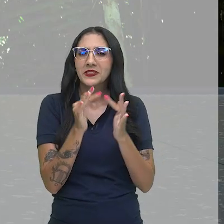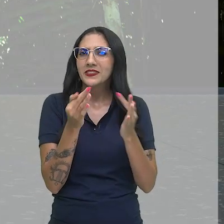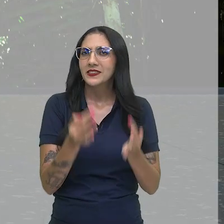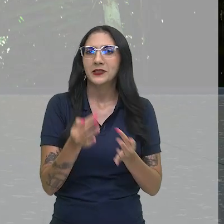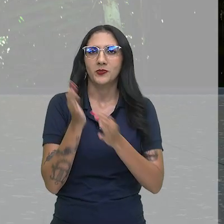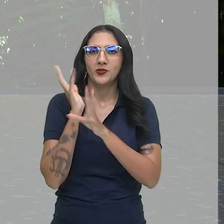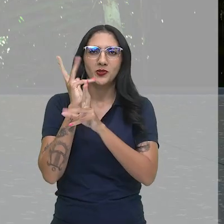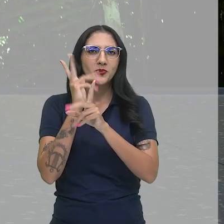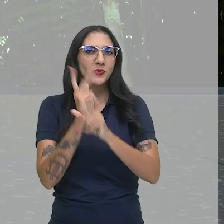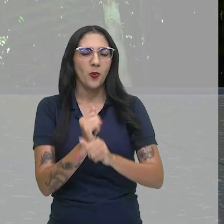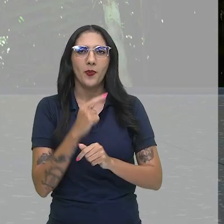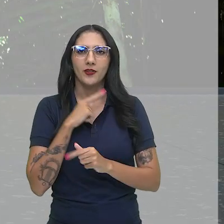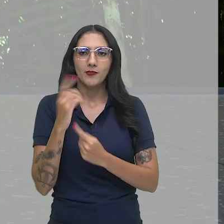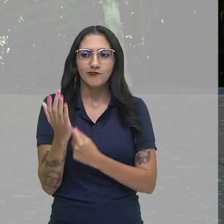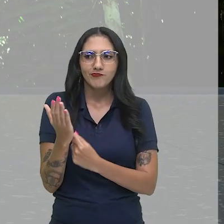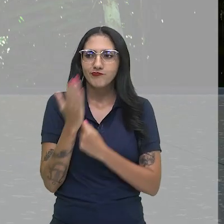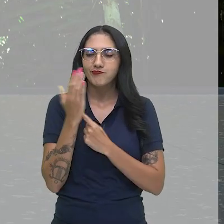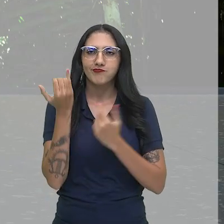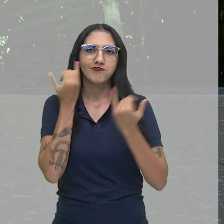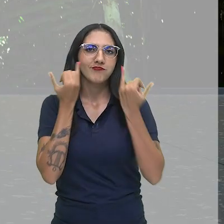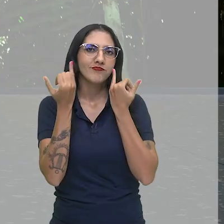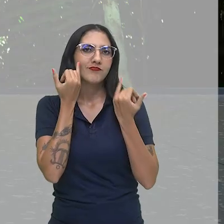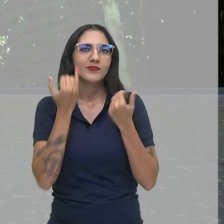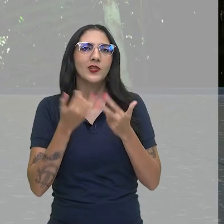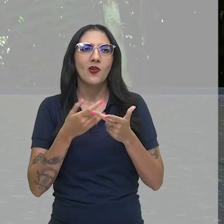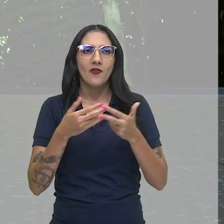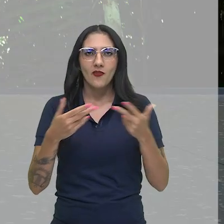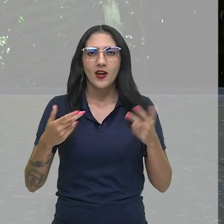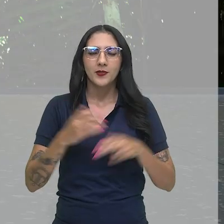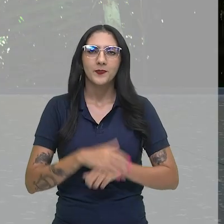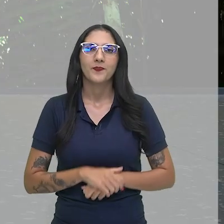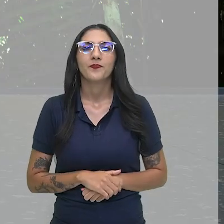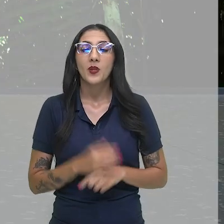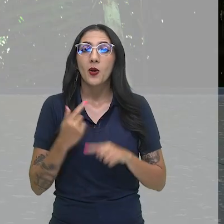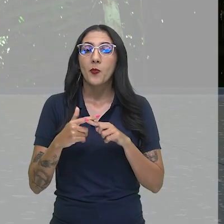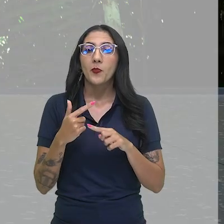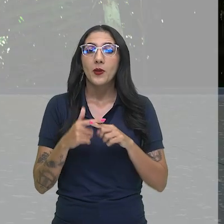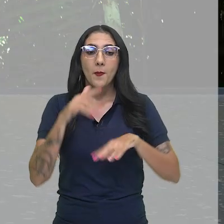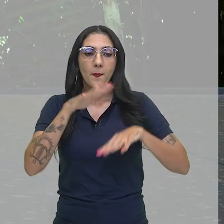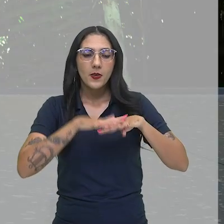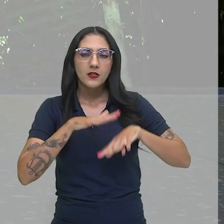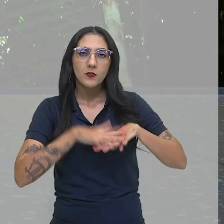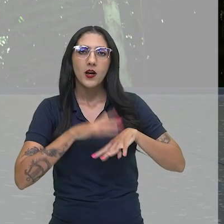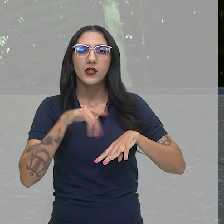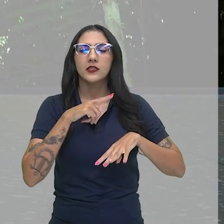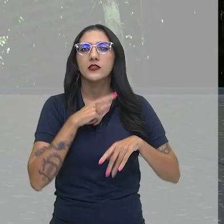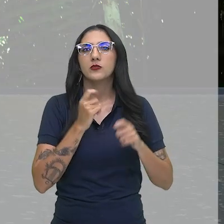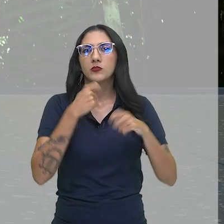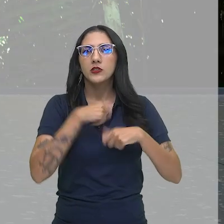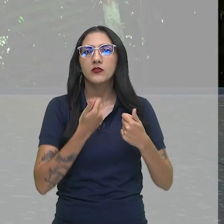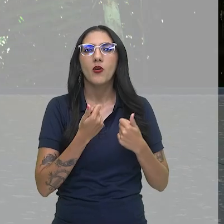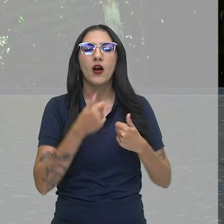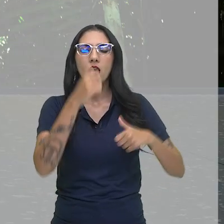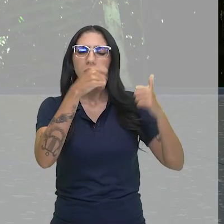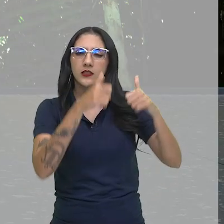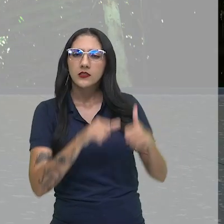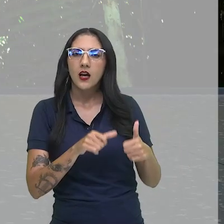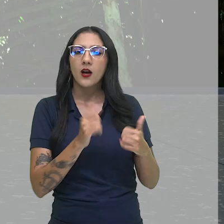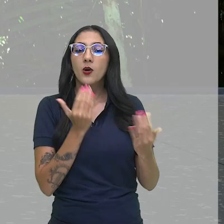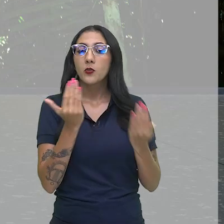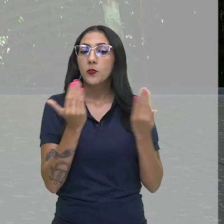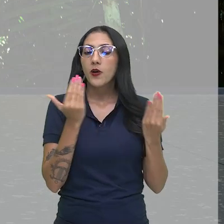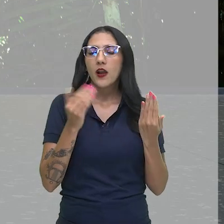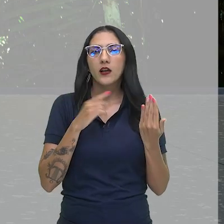né, professora? Exatamente. Então, a matemática, ela nos dá o poder de analisar, comparar e, o mais importante,